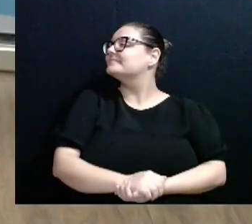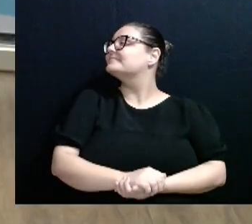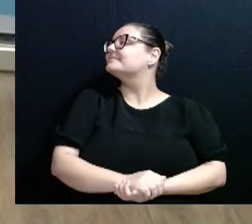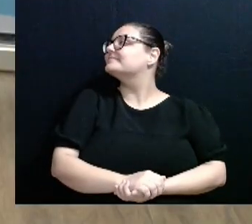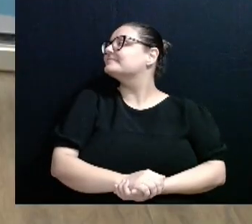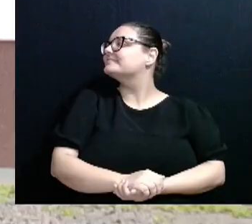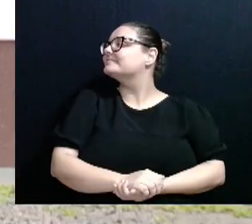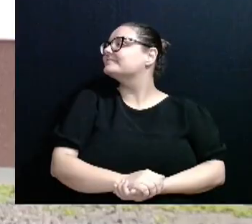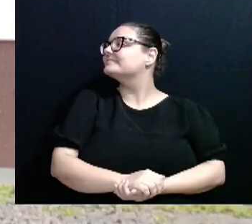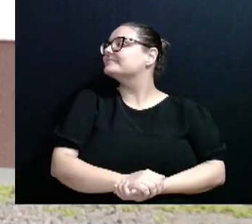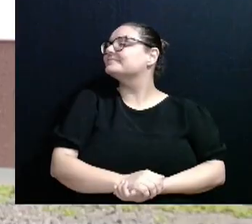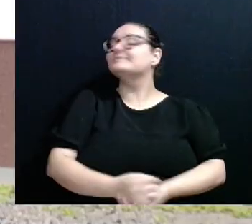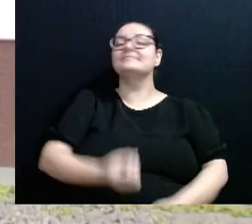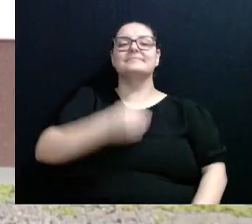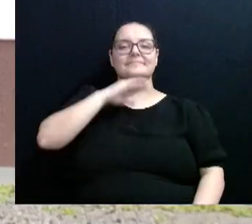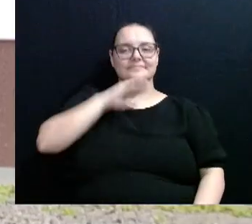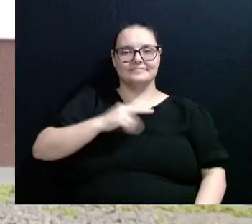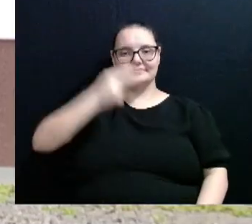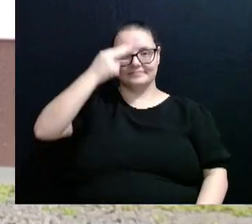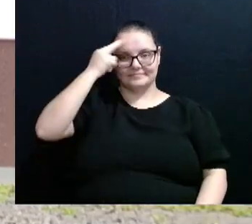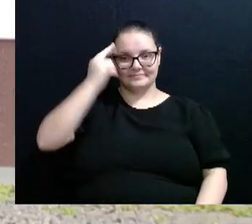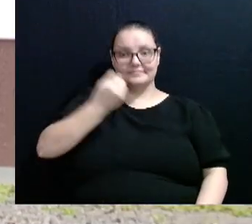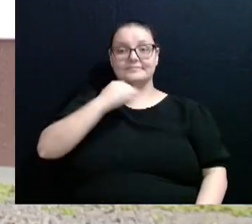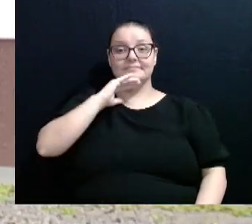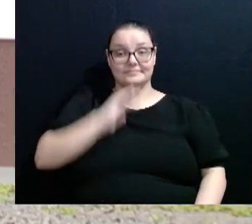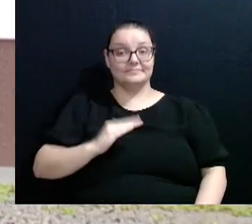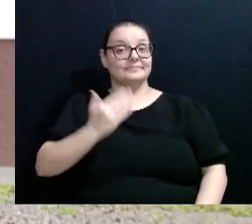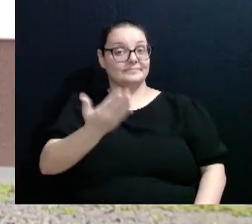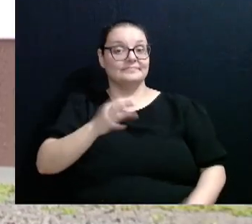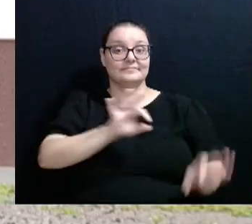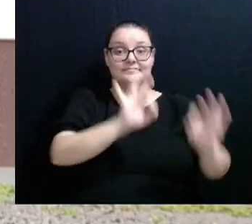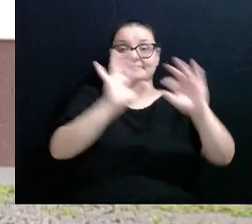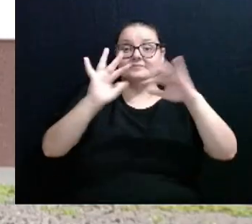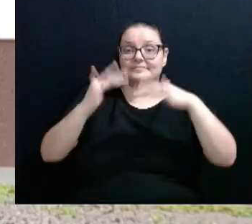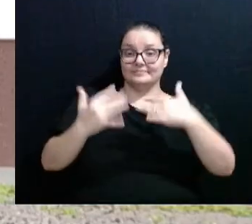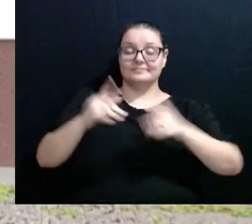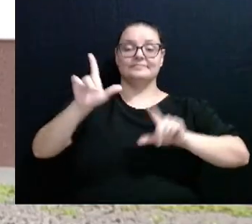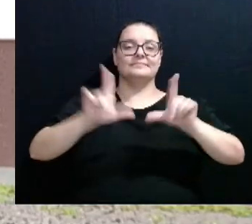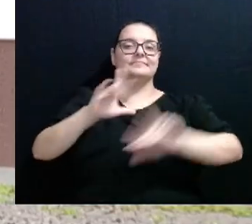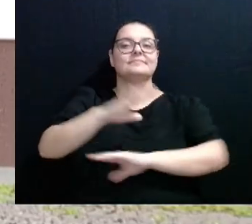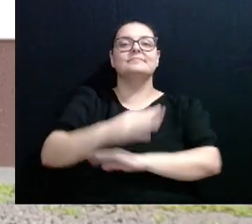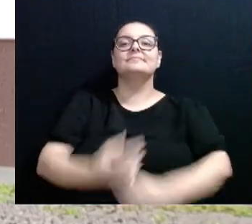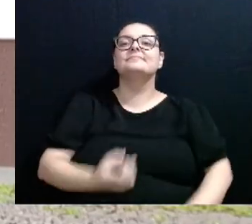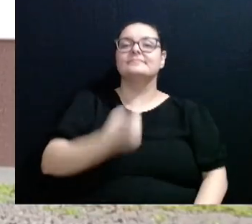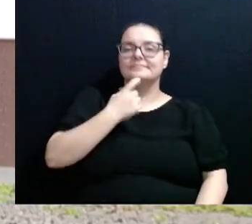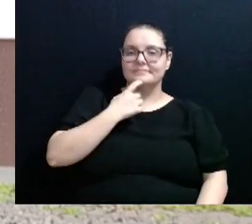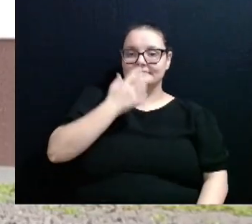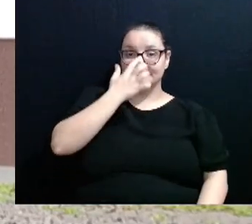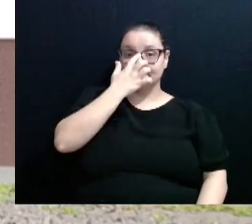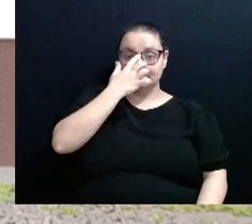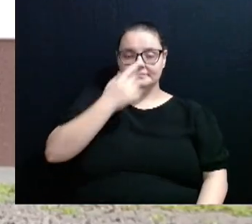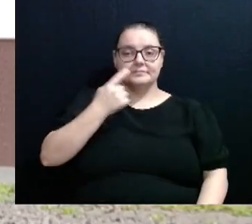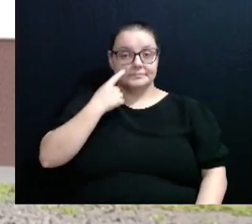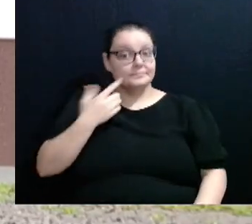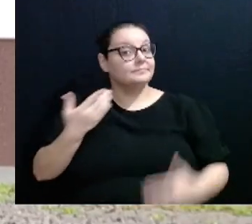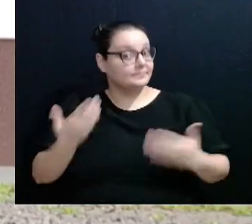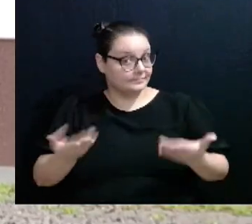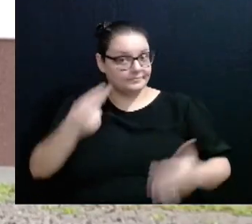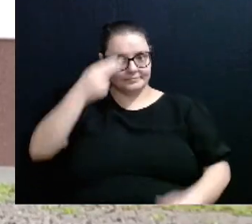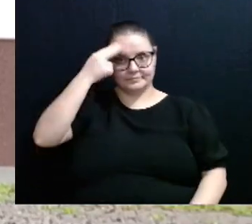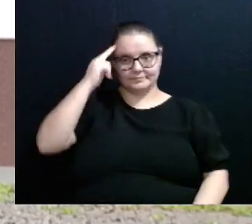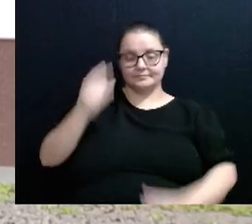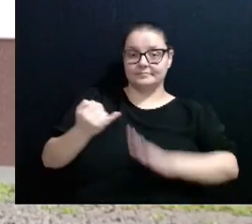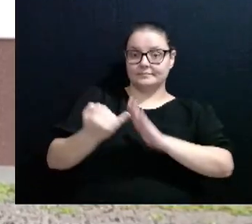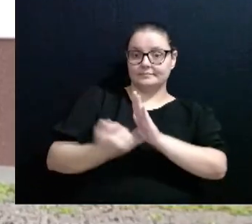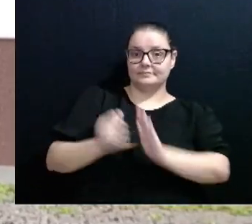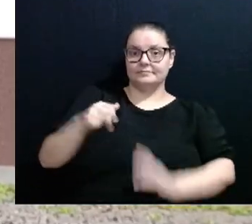Boa tarde, Gabriel. Boa tarde para você que está acompanhando a TV Câmara Campinas. Olha, é isso mesmo, Gabriel. O Instituto Anelo, aqui